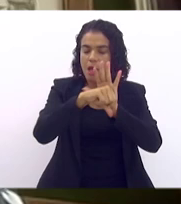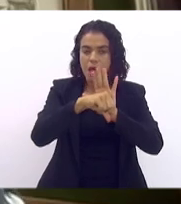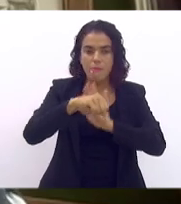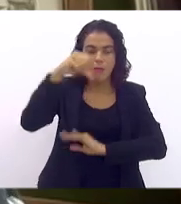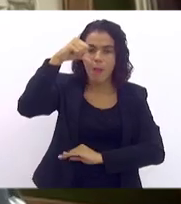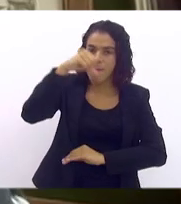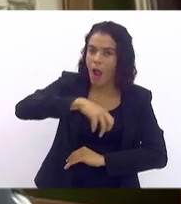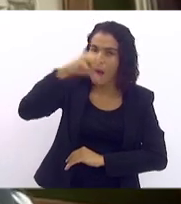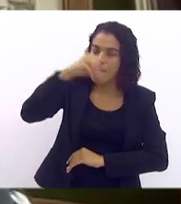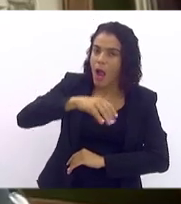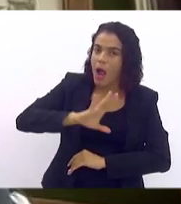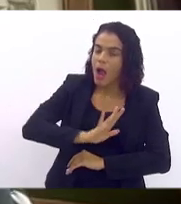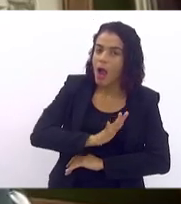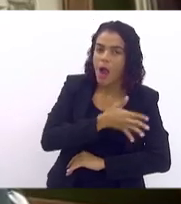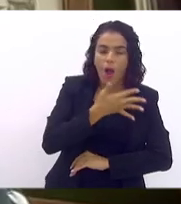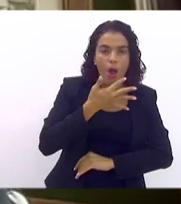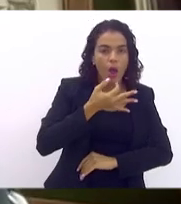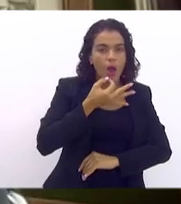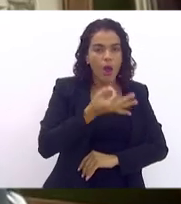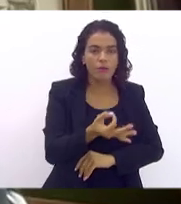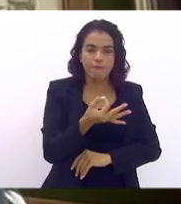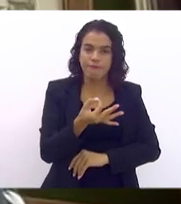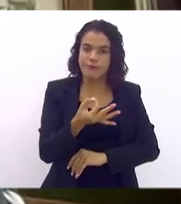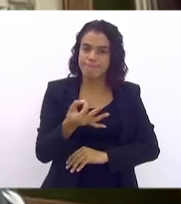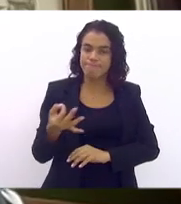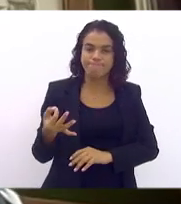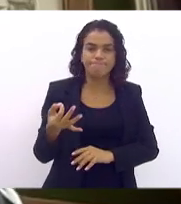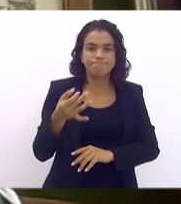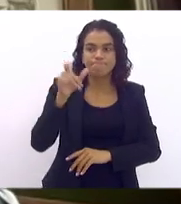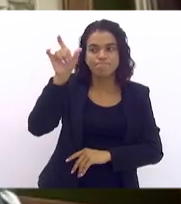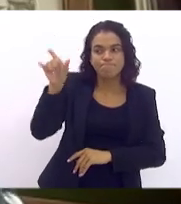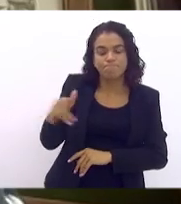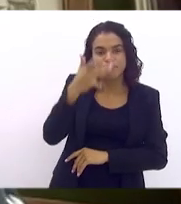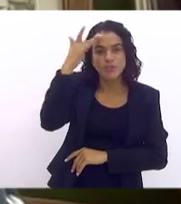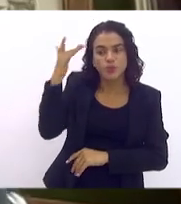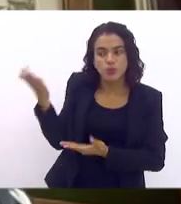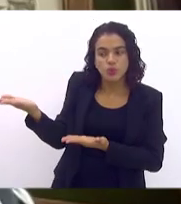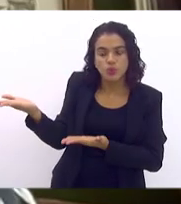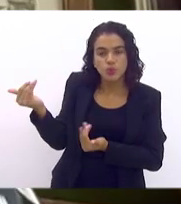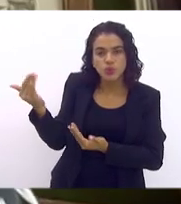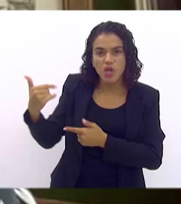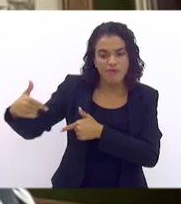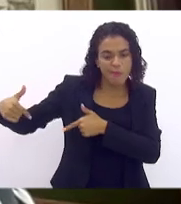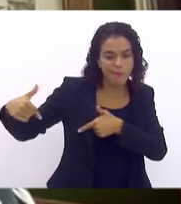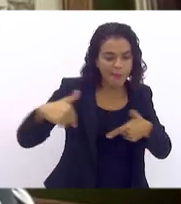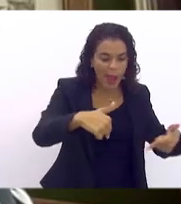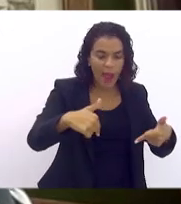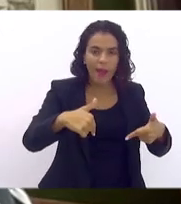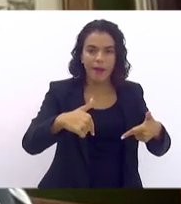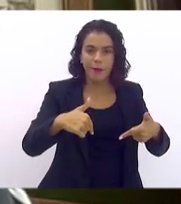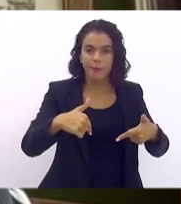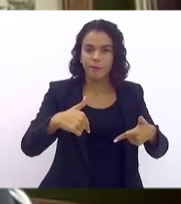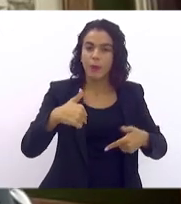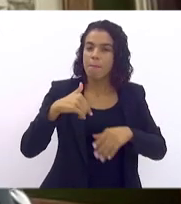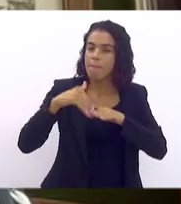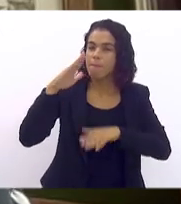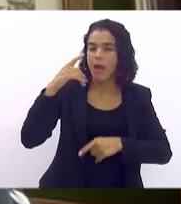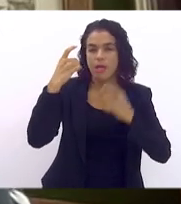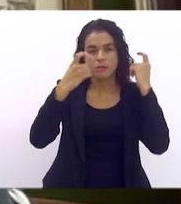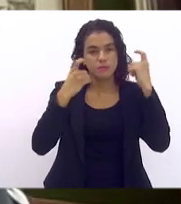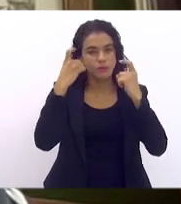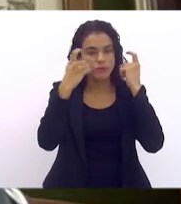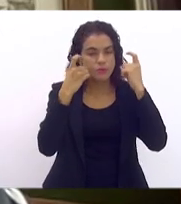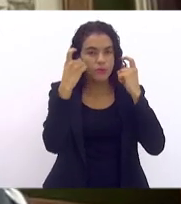tão horríveis perpetrados por pessoas tão jovens. O que é mais preocupante é